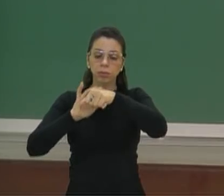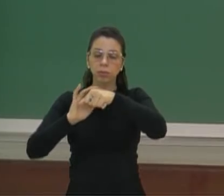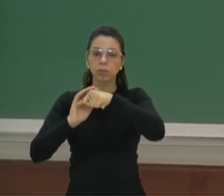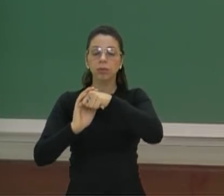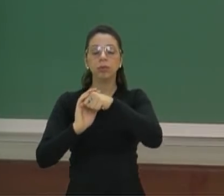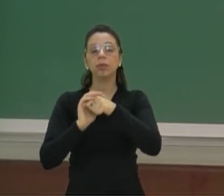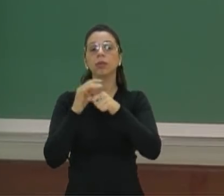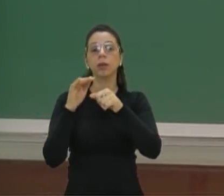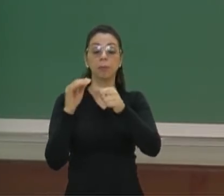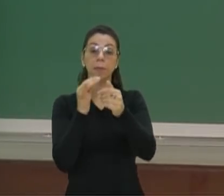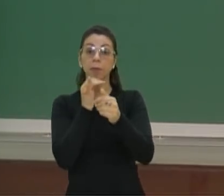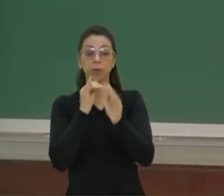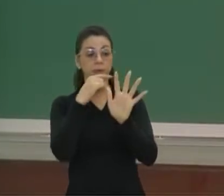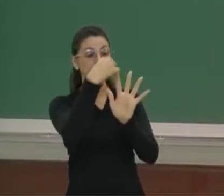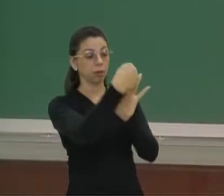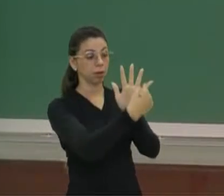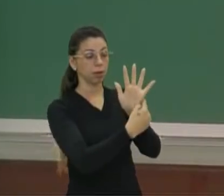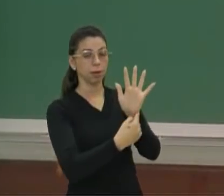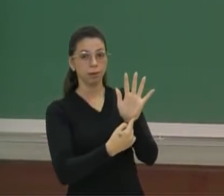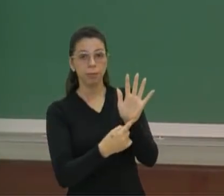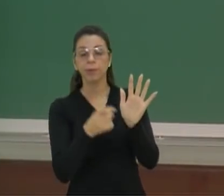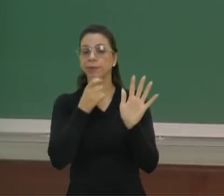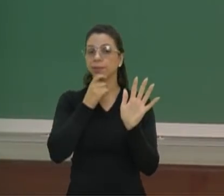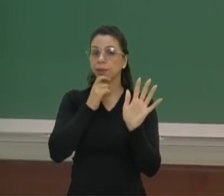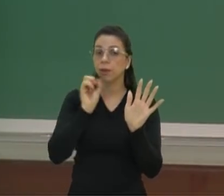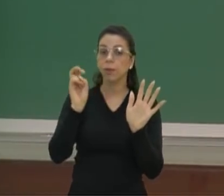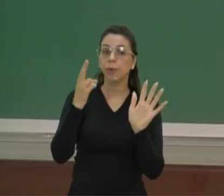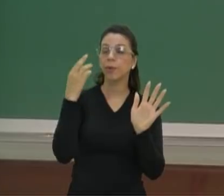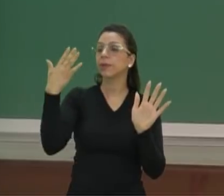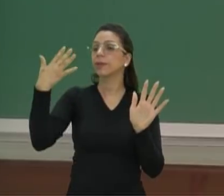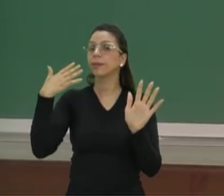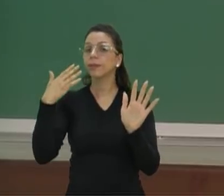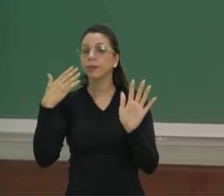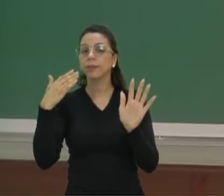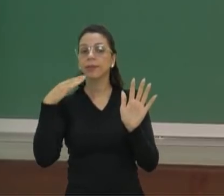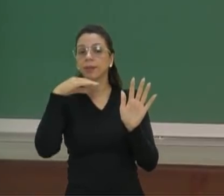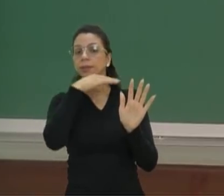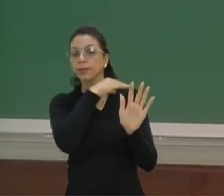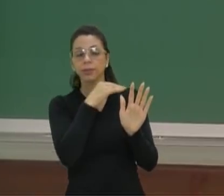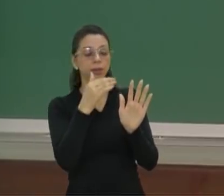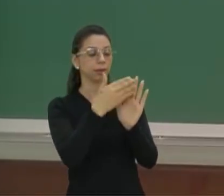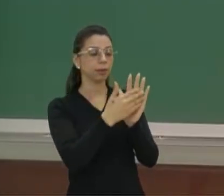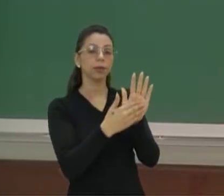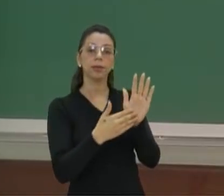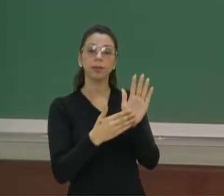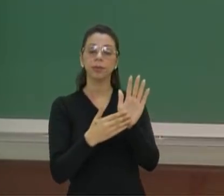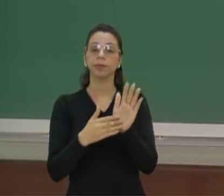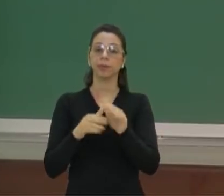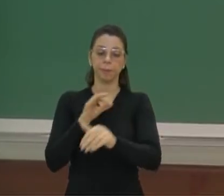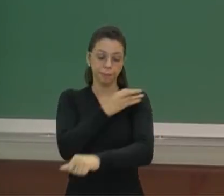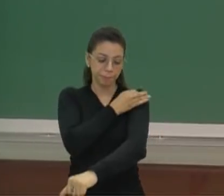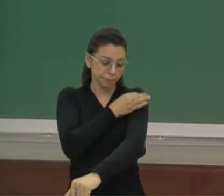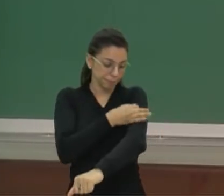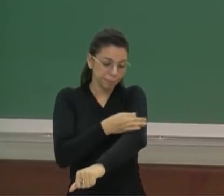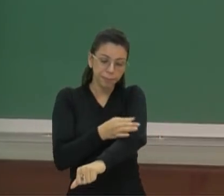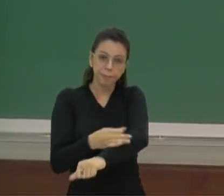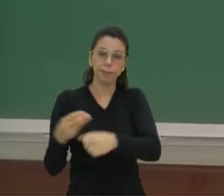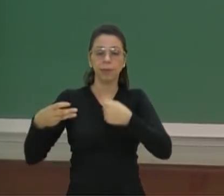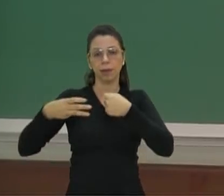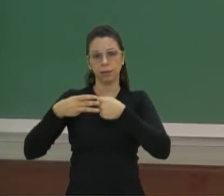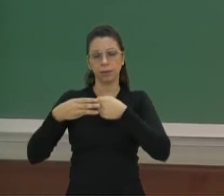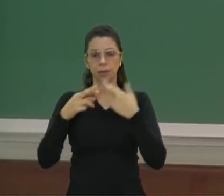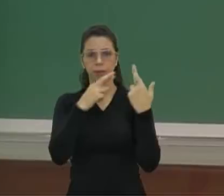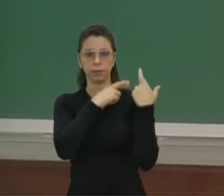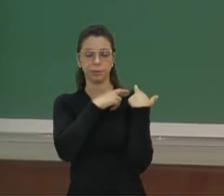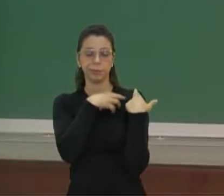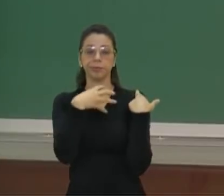está gelada, se está com a mão quentinha. Então, ao longo da nossa pele, nós encontramos as células responsáveis